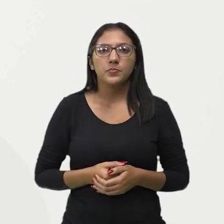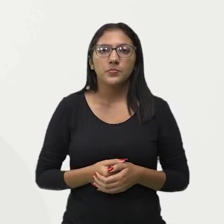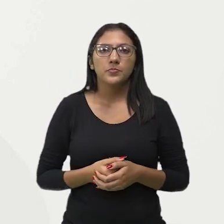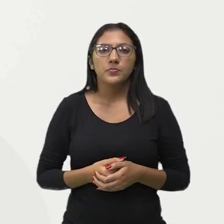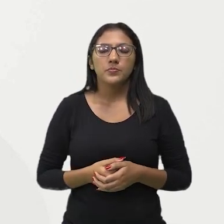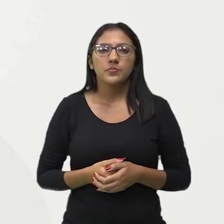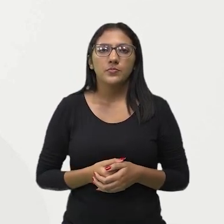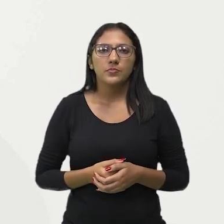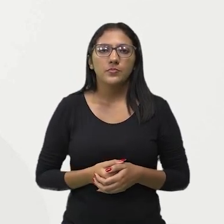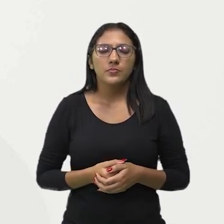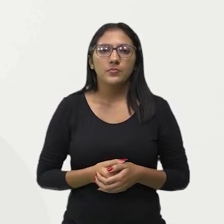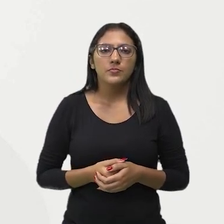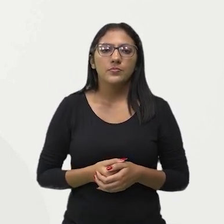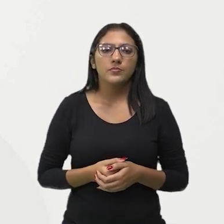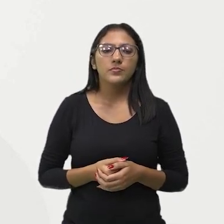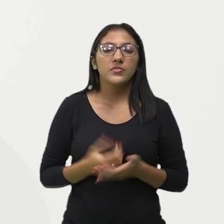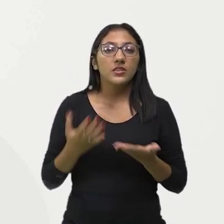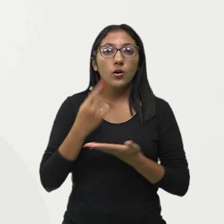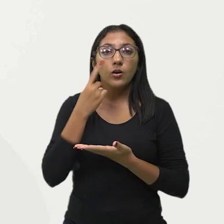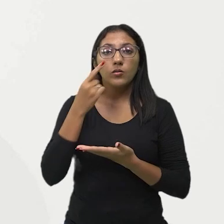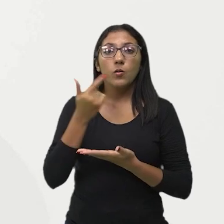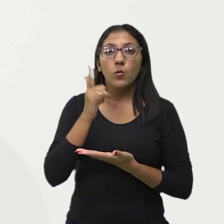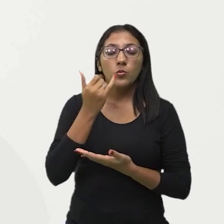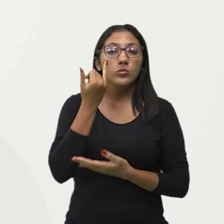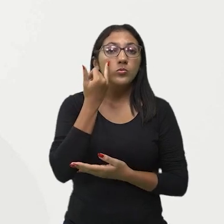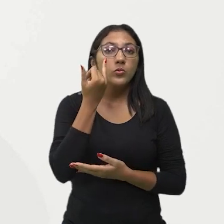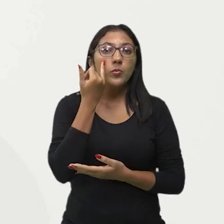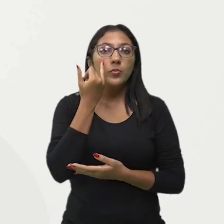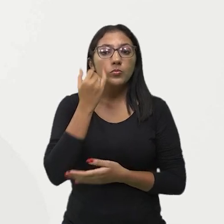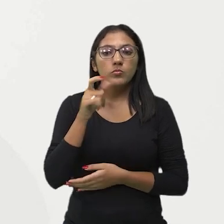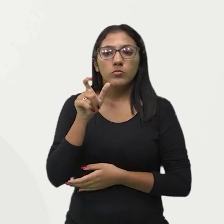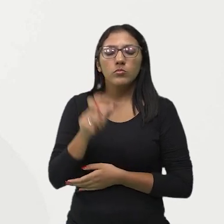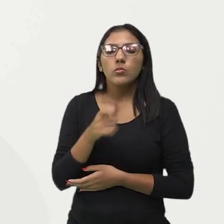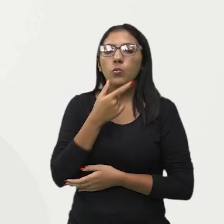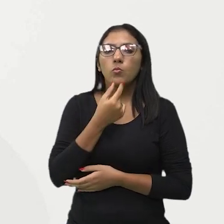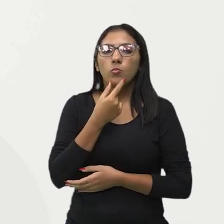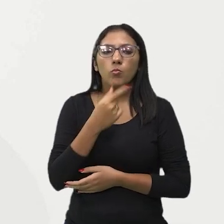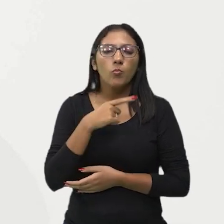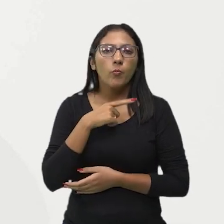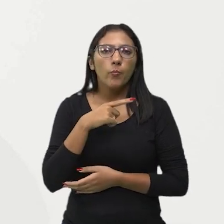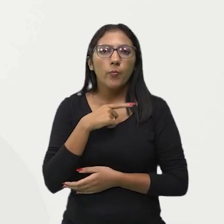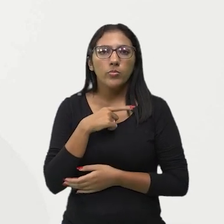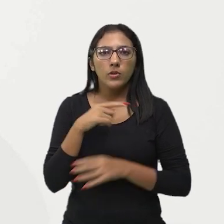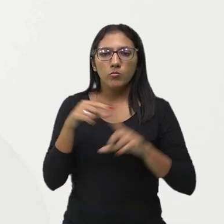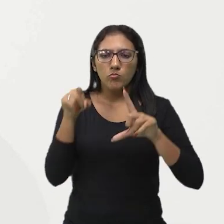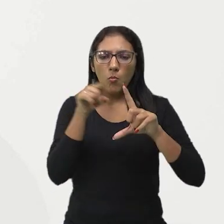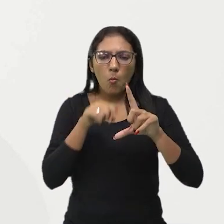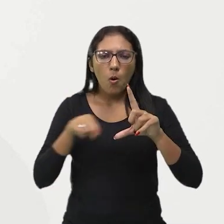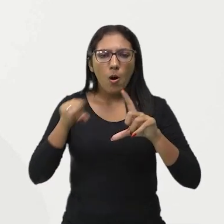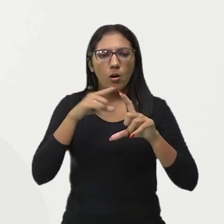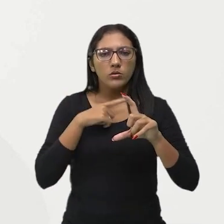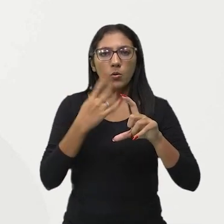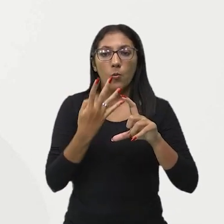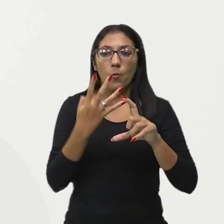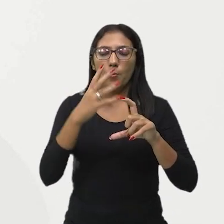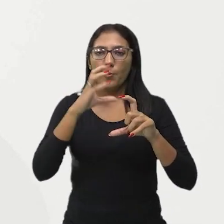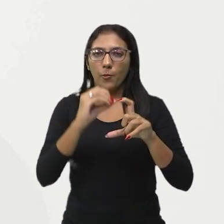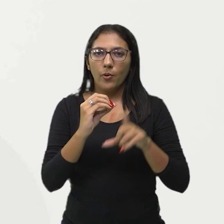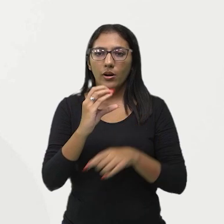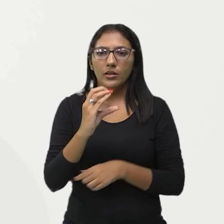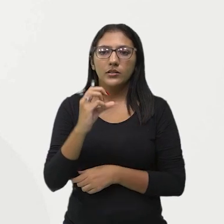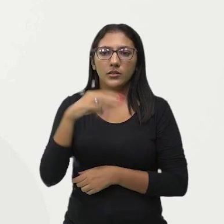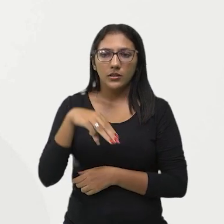tem 40 centímetros de diâmetro. Se tem 40 centímetros de diâmetro, há de você concordar